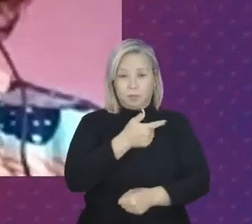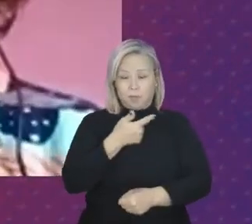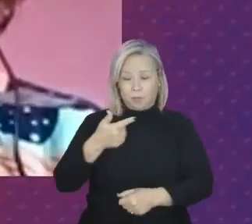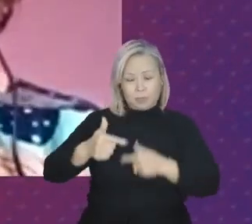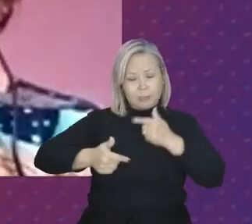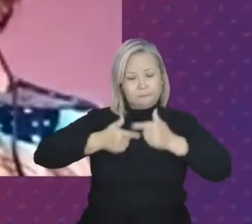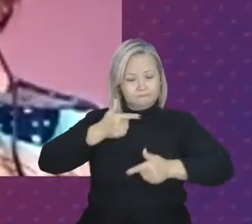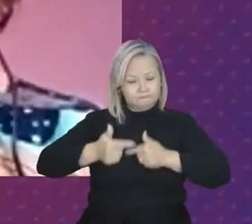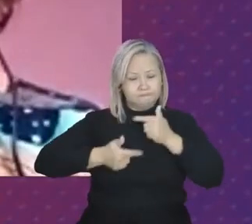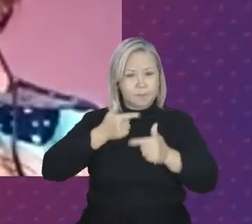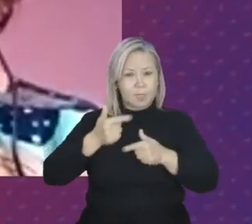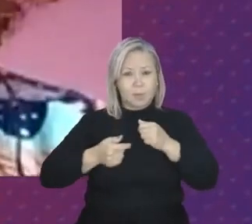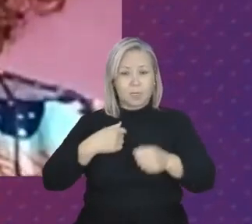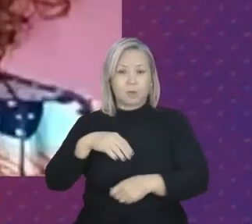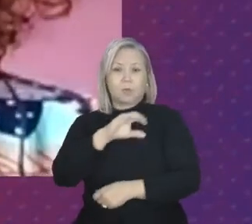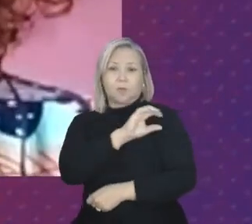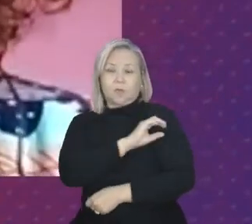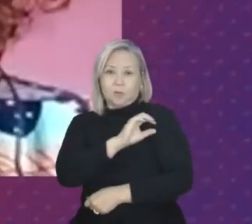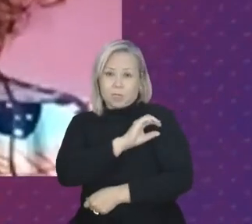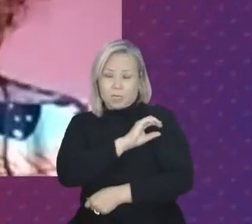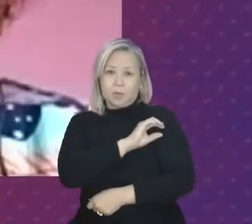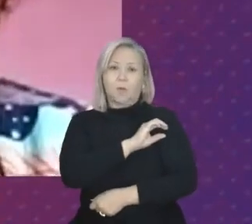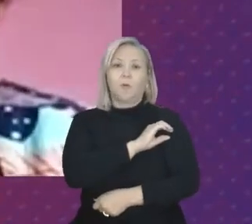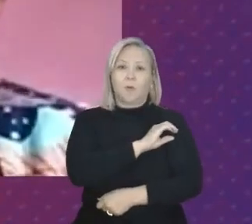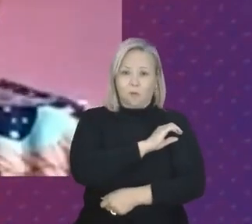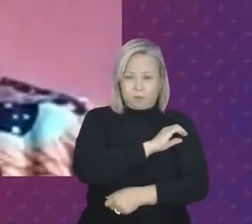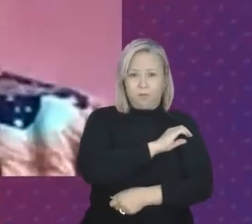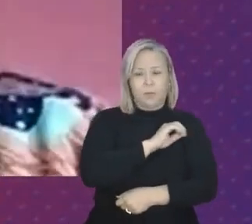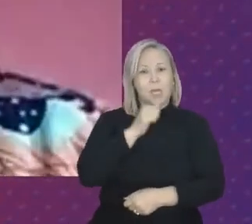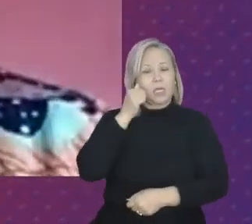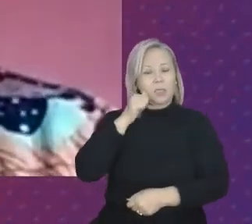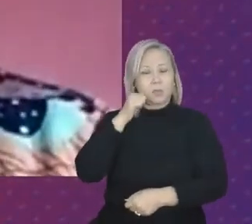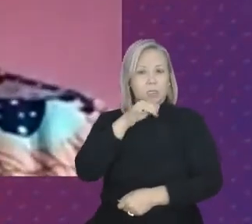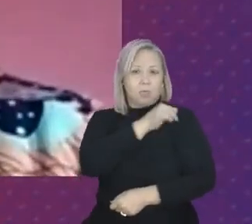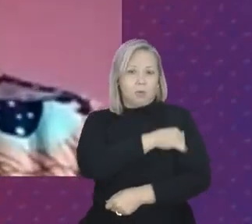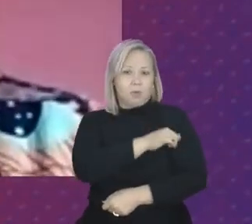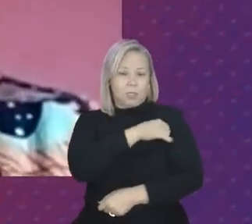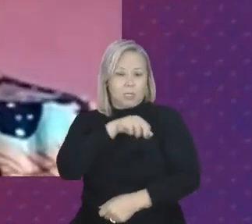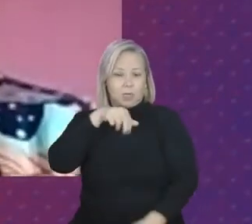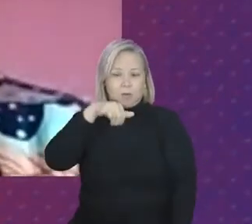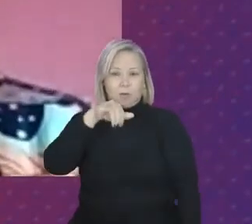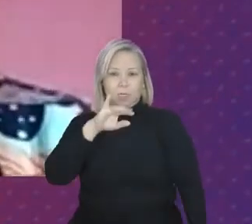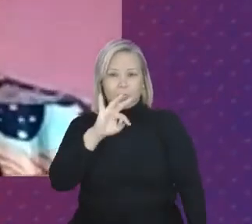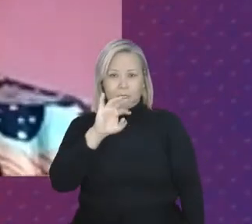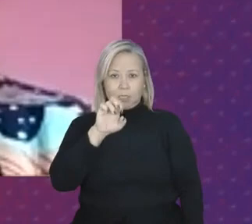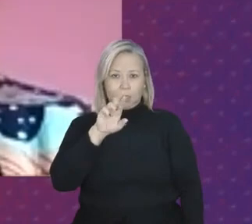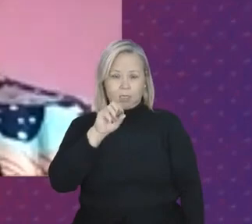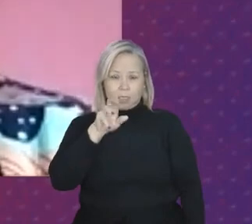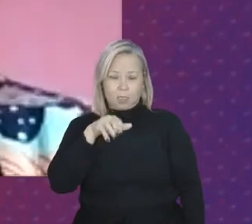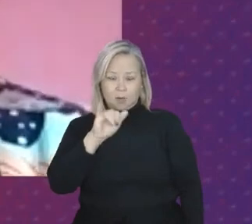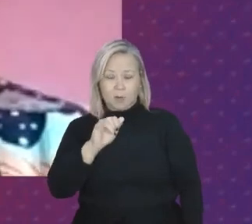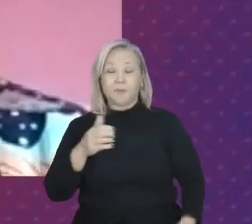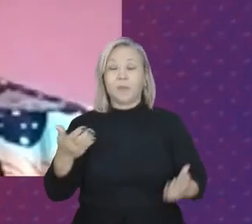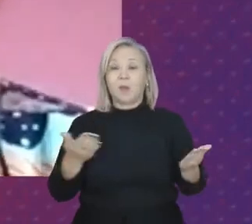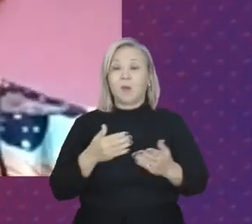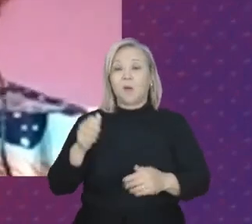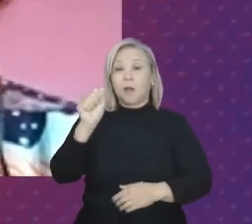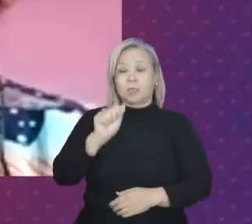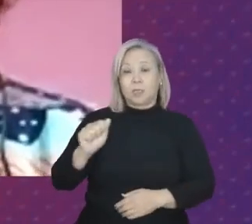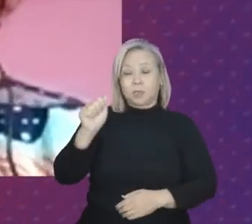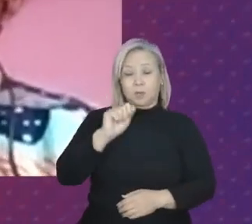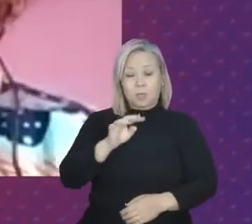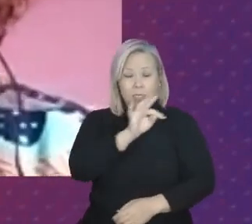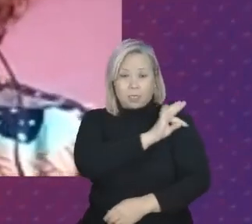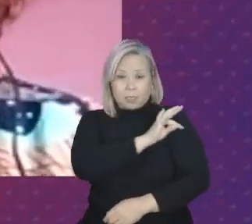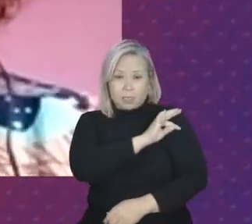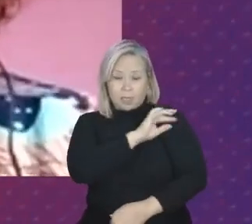trabalhando como coordenadora de políticas para as mulheres na Prefeitura de Niterói. Hoje eu faço parte de uma assessoria técnica voltada para